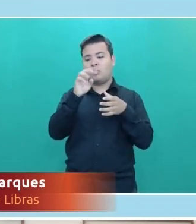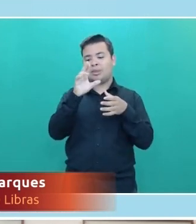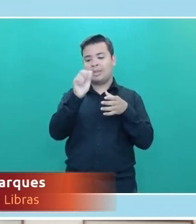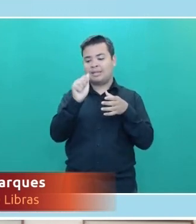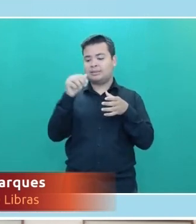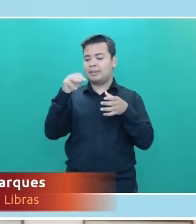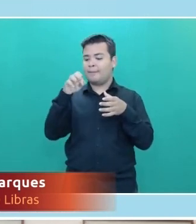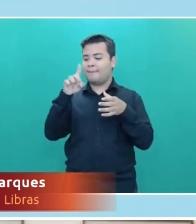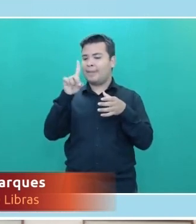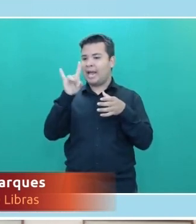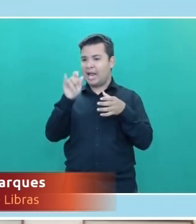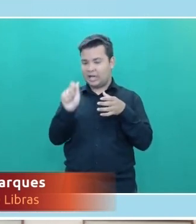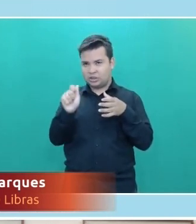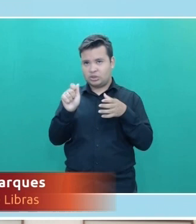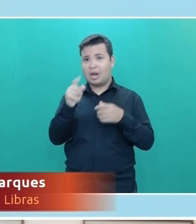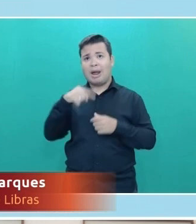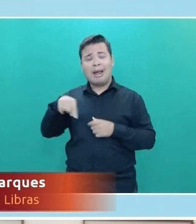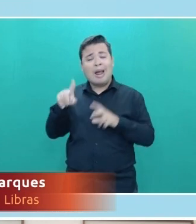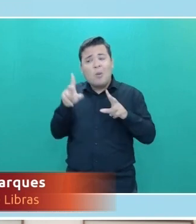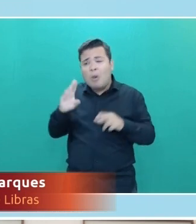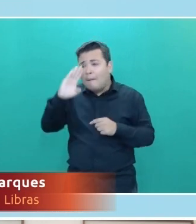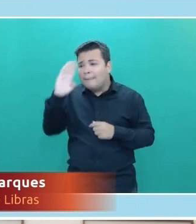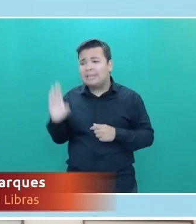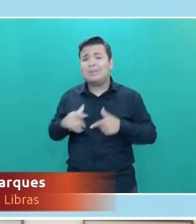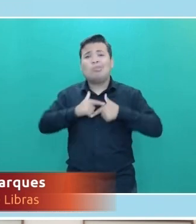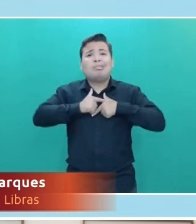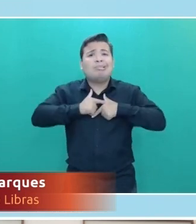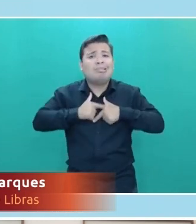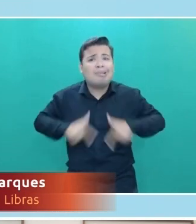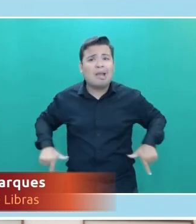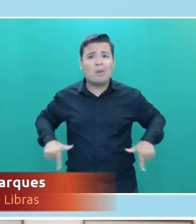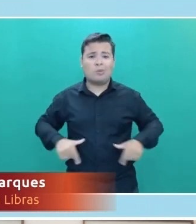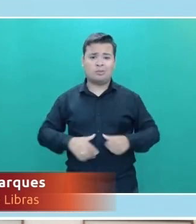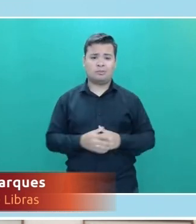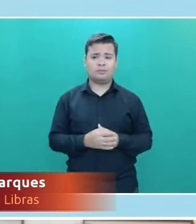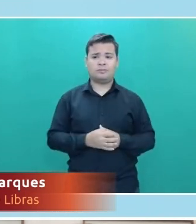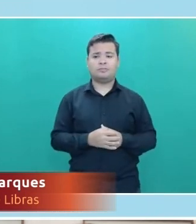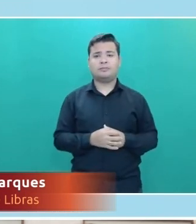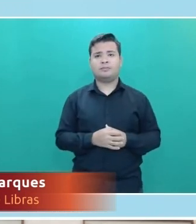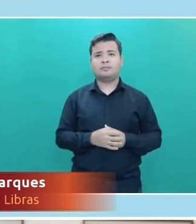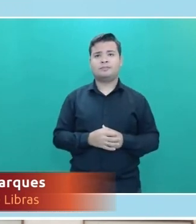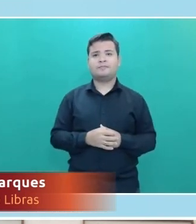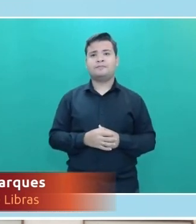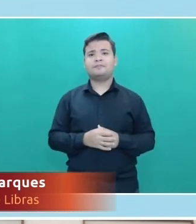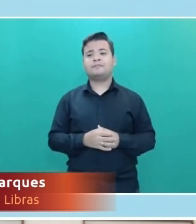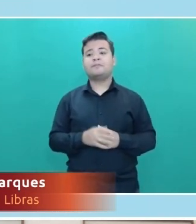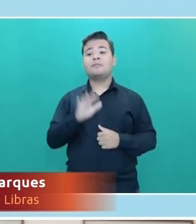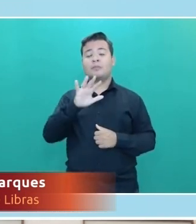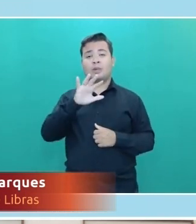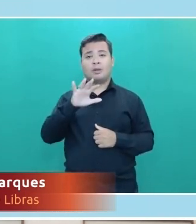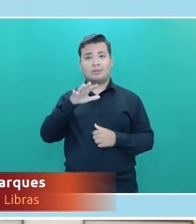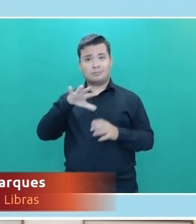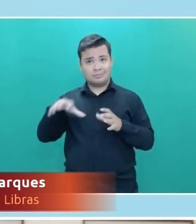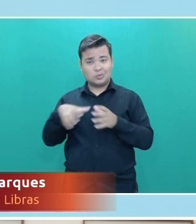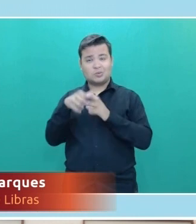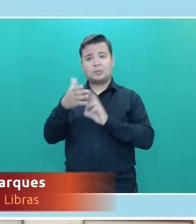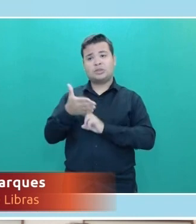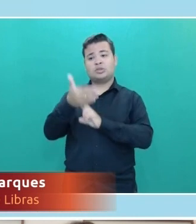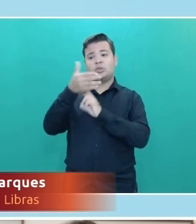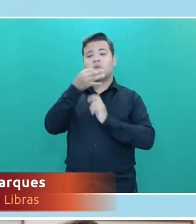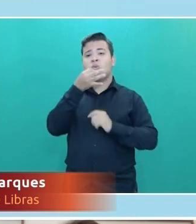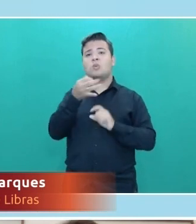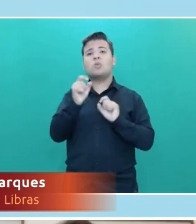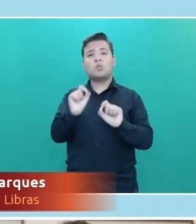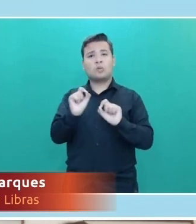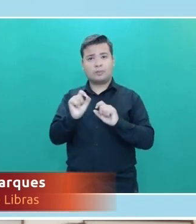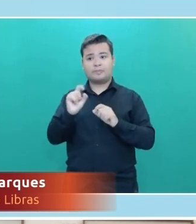mesma posição do Brasil de neutralidade. E qual que é a visão diplomática? Primeiro, é de se buscar